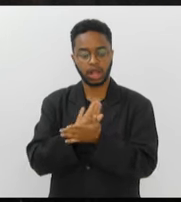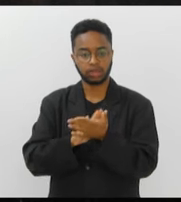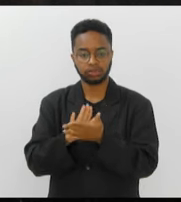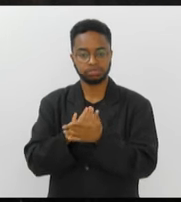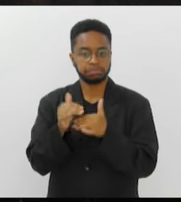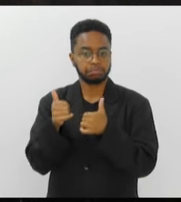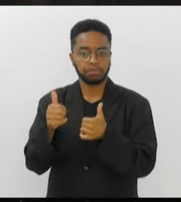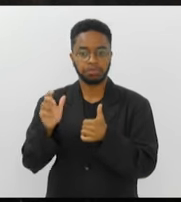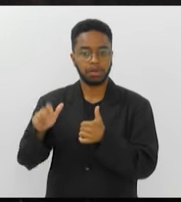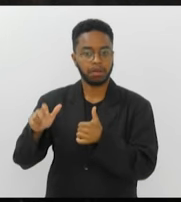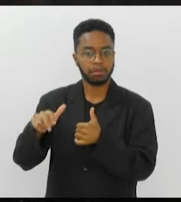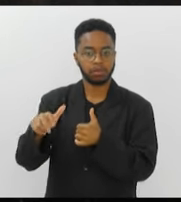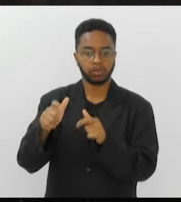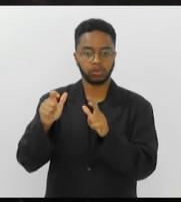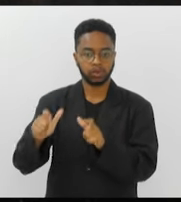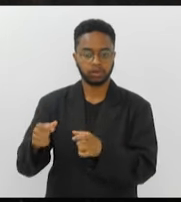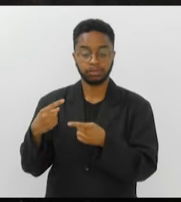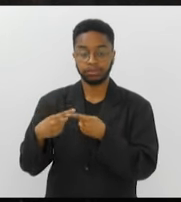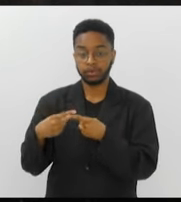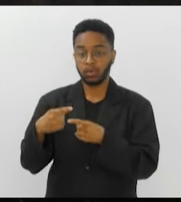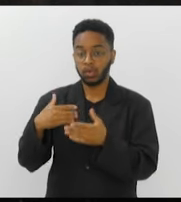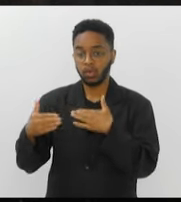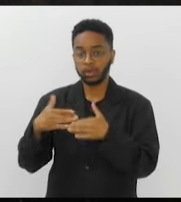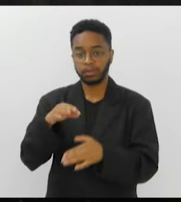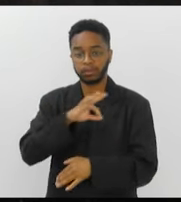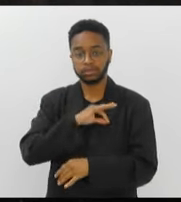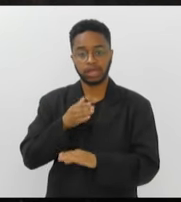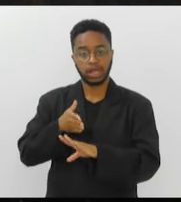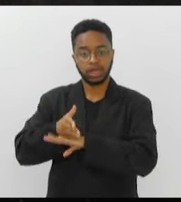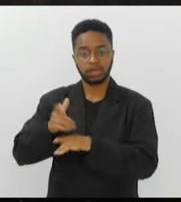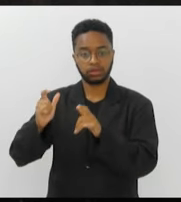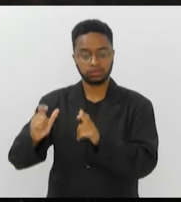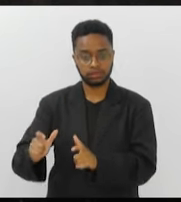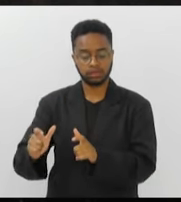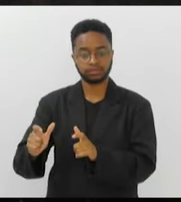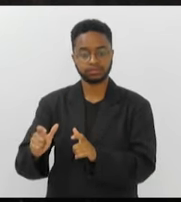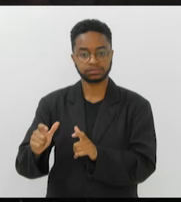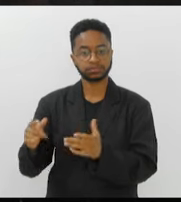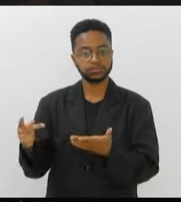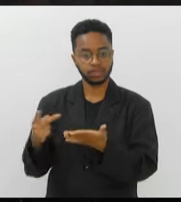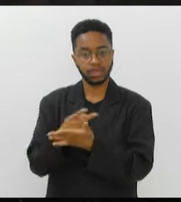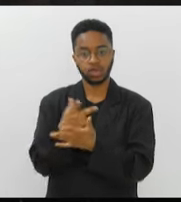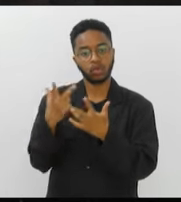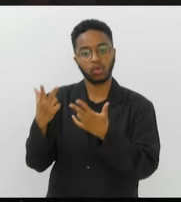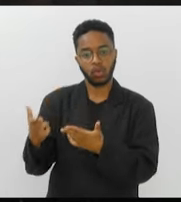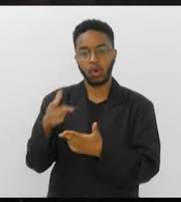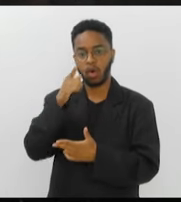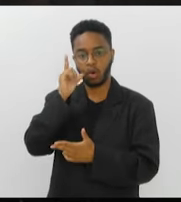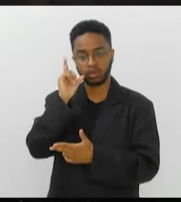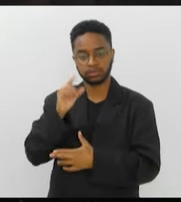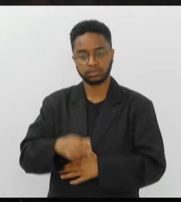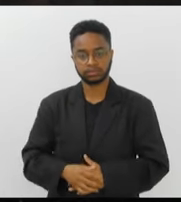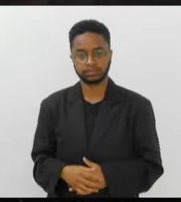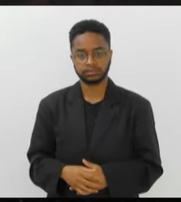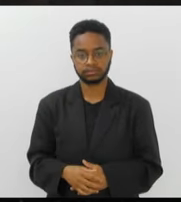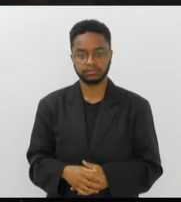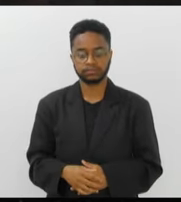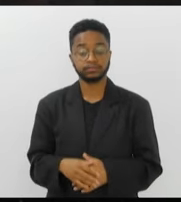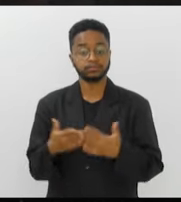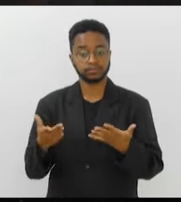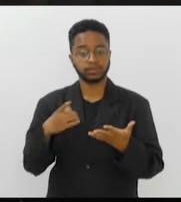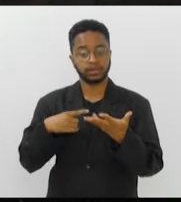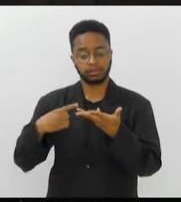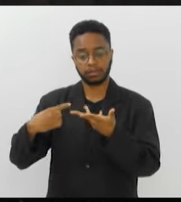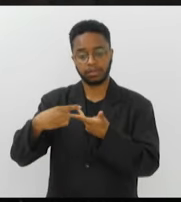mundo. Qualquer policial que entra naquele local ali, acontece isso que aconteceu ontem. Então, são essas coisas